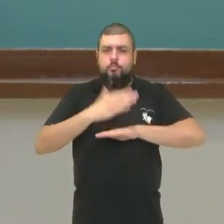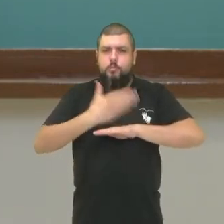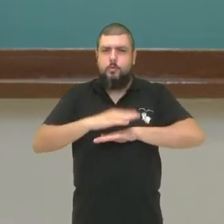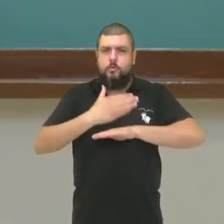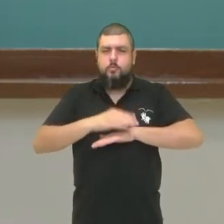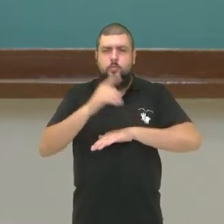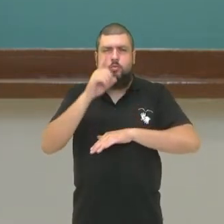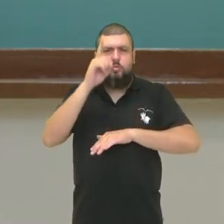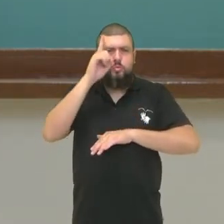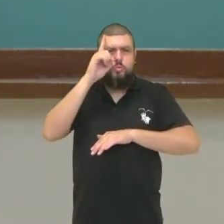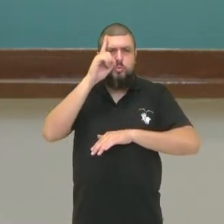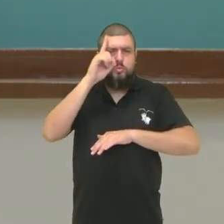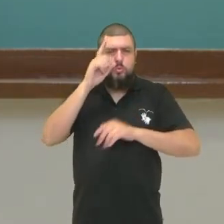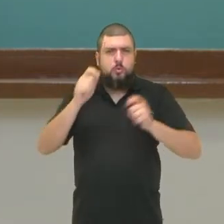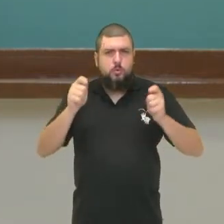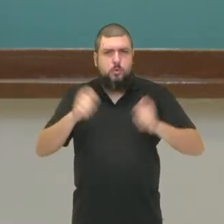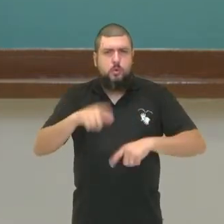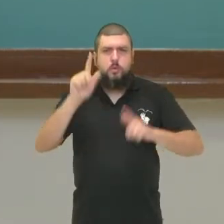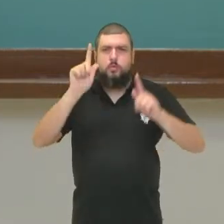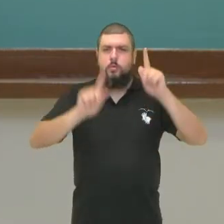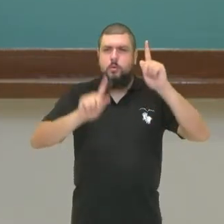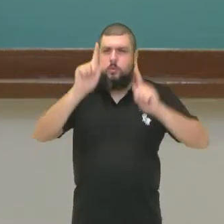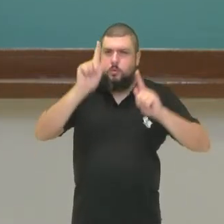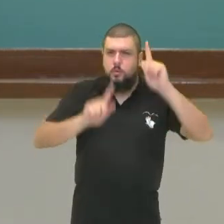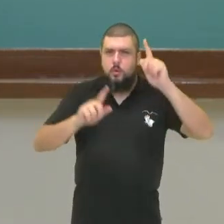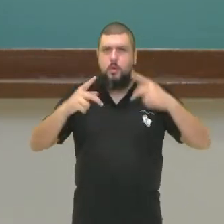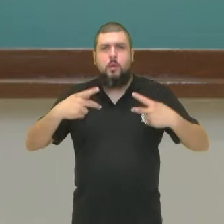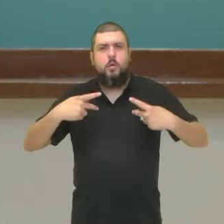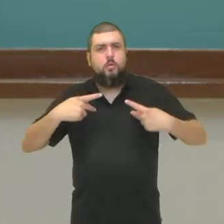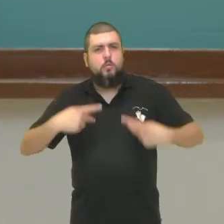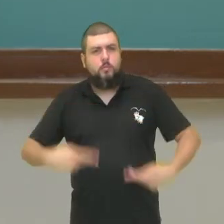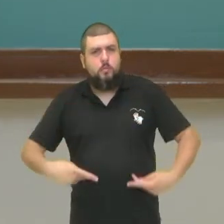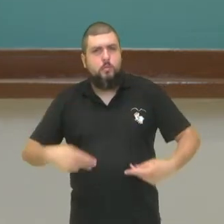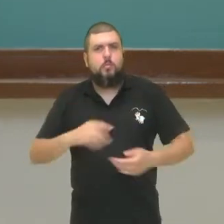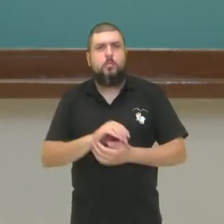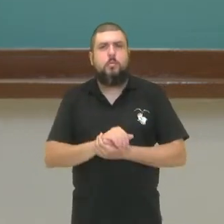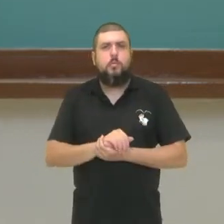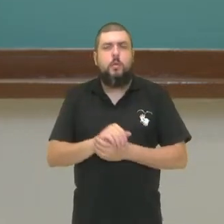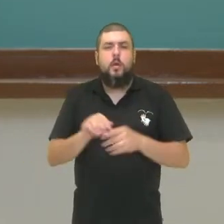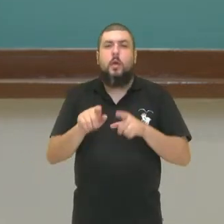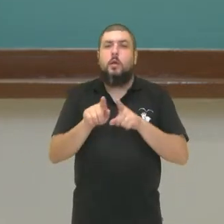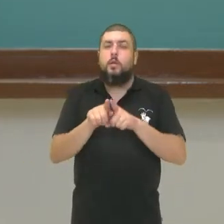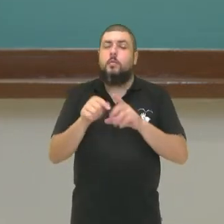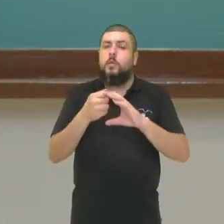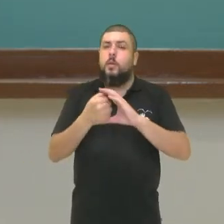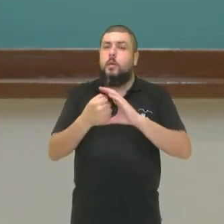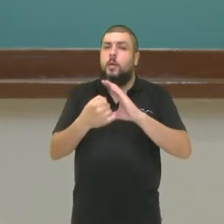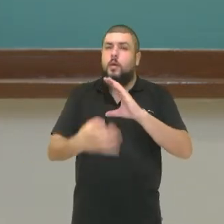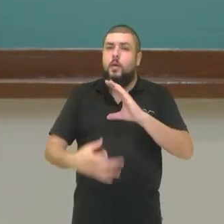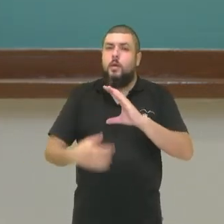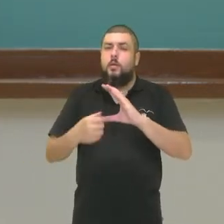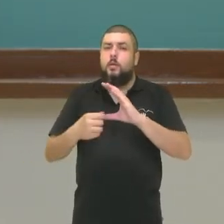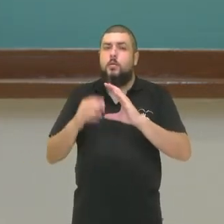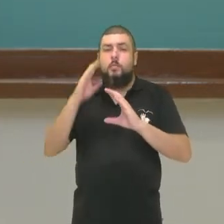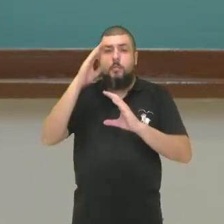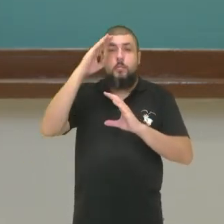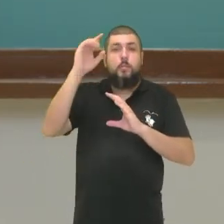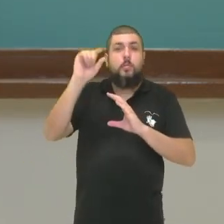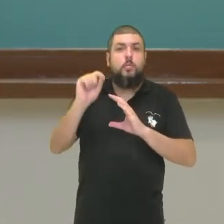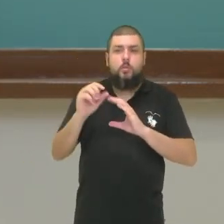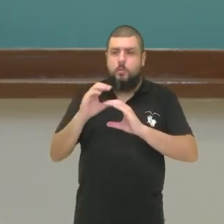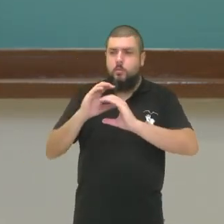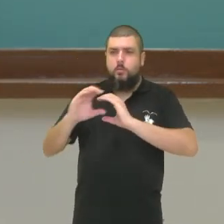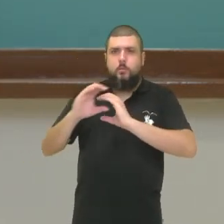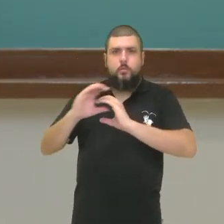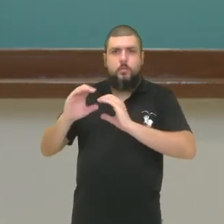comunicação por meio de gestos, postura, tendo como característica comum a intenção explícita, né?